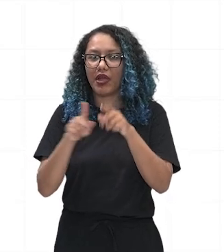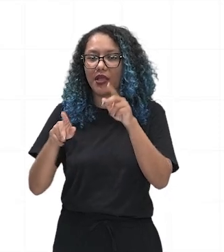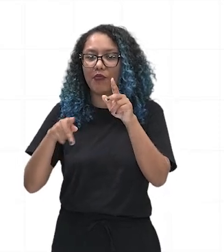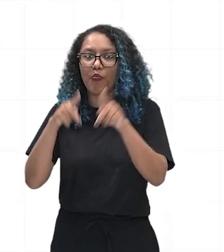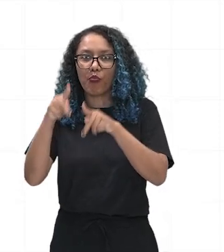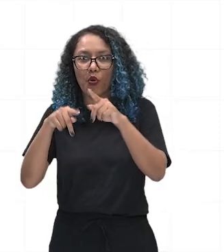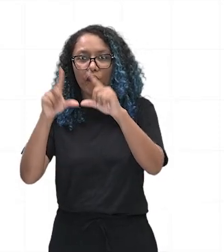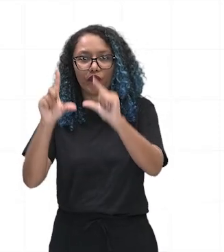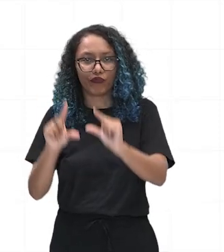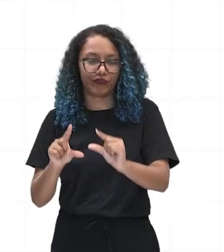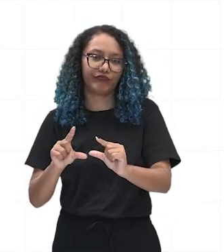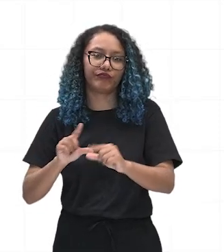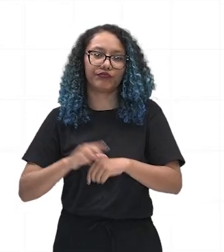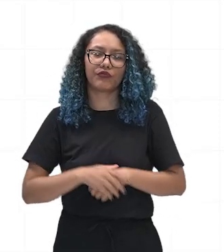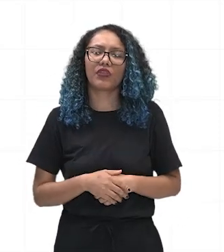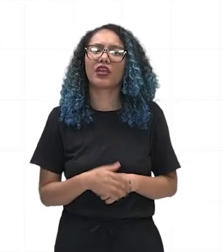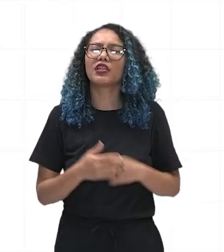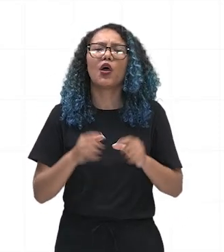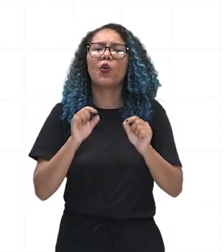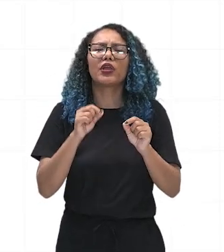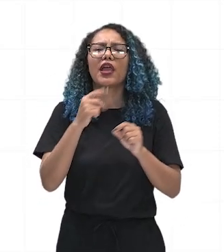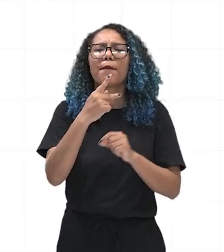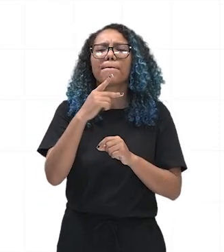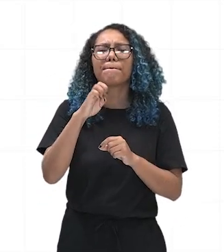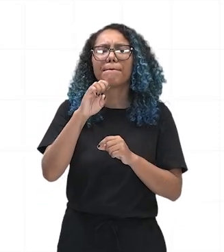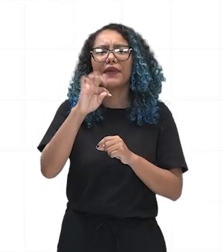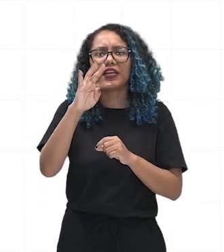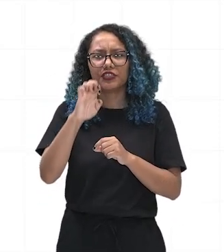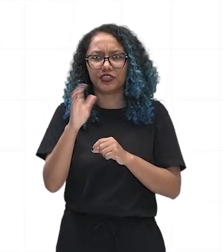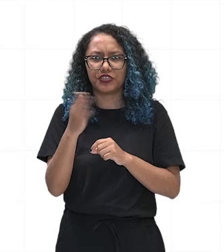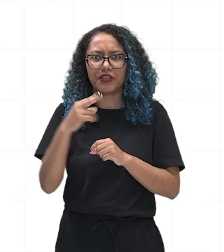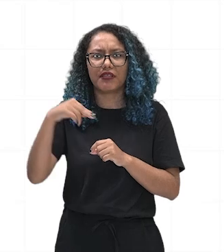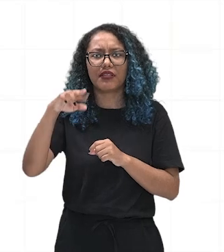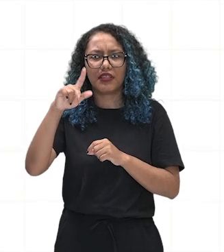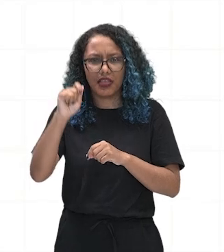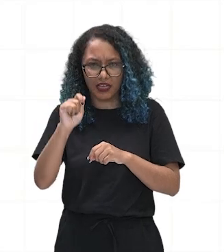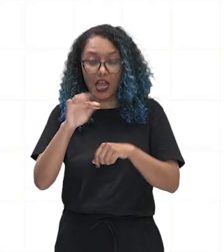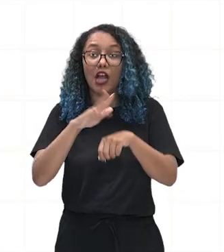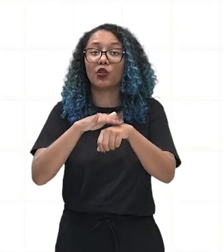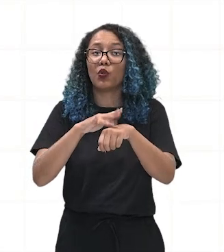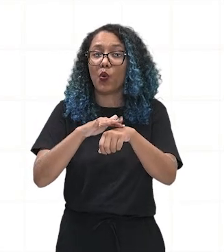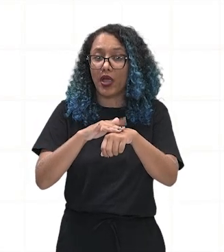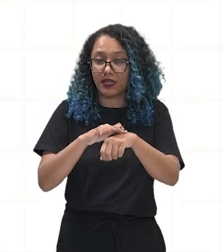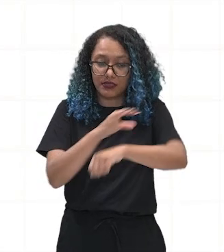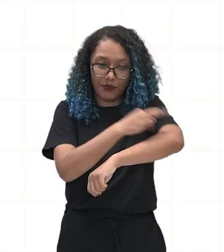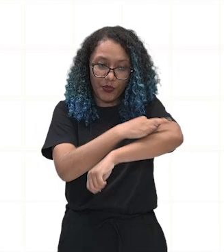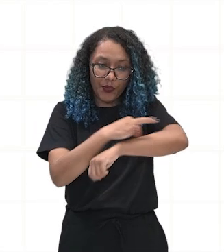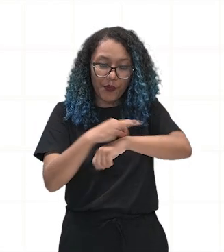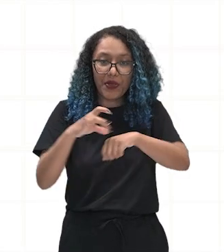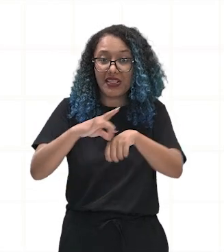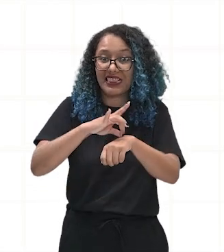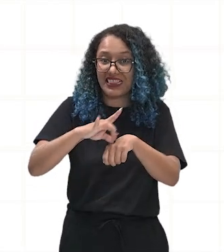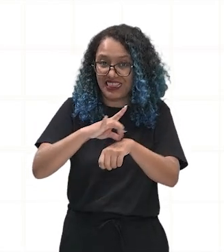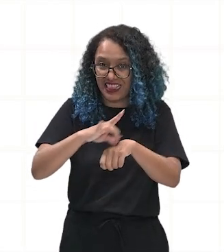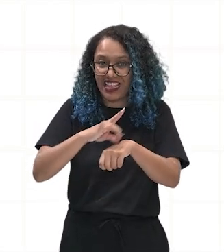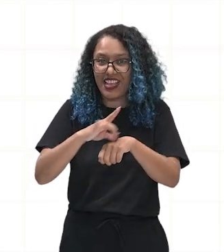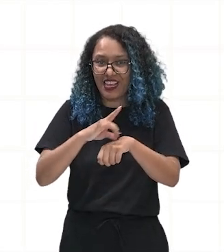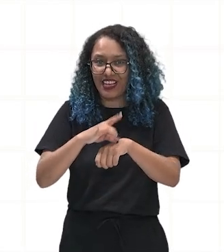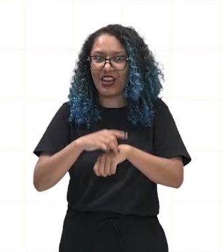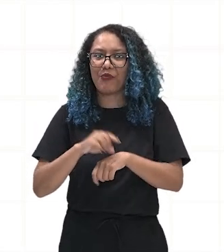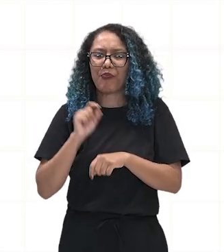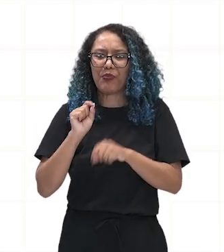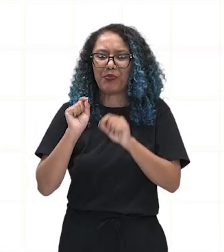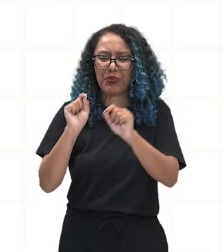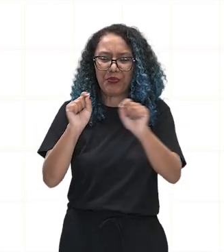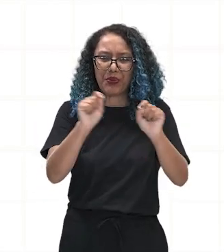só, a peste negra foi uma doença chamada de peste negra que afetou muitas